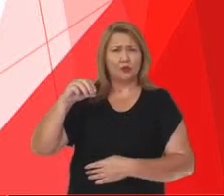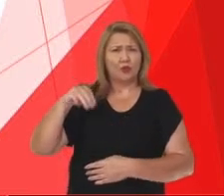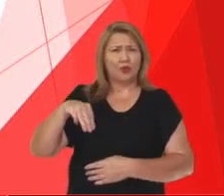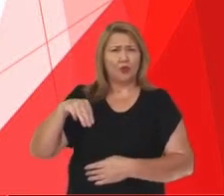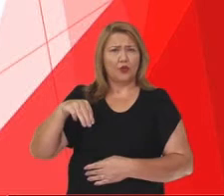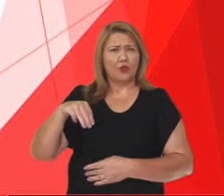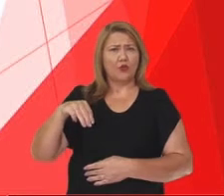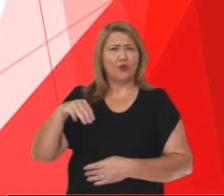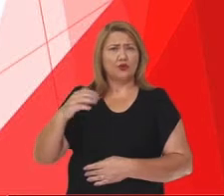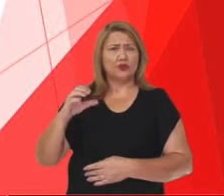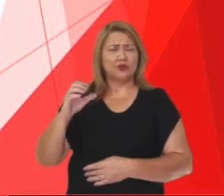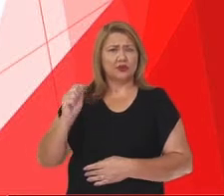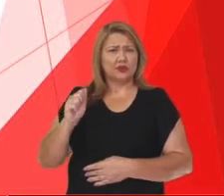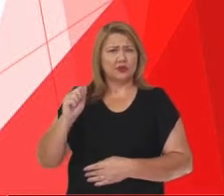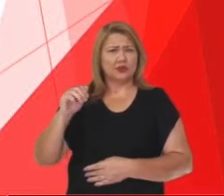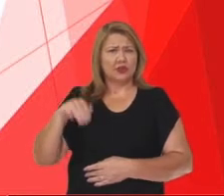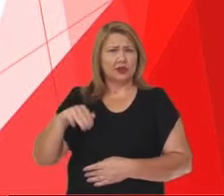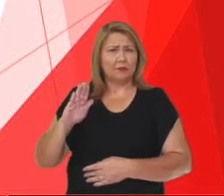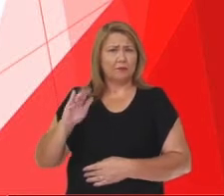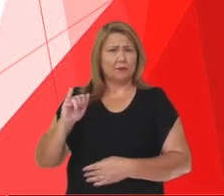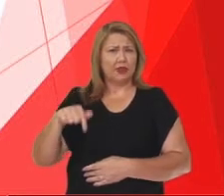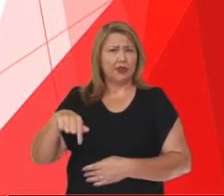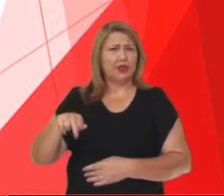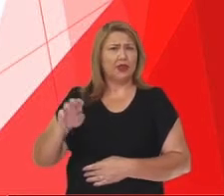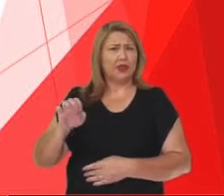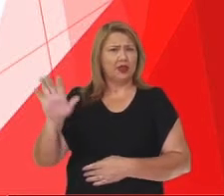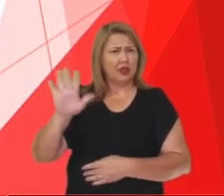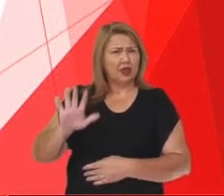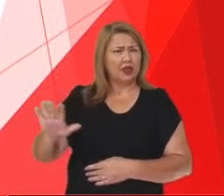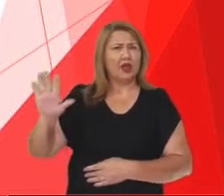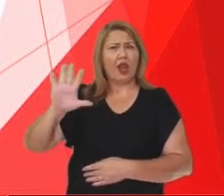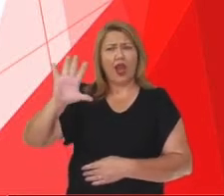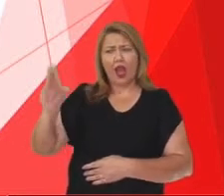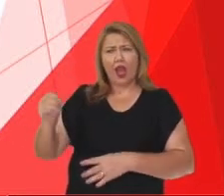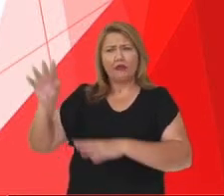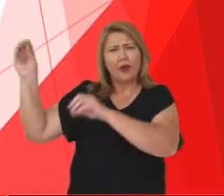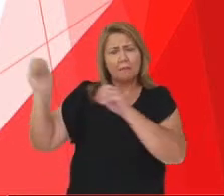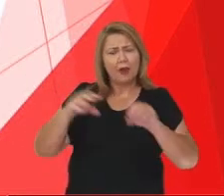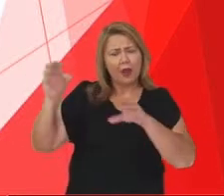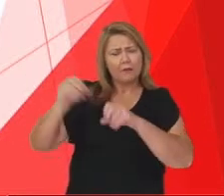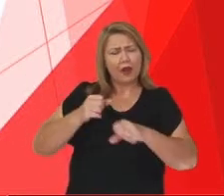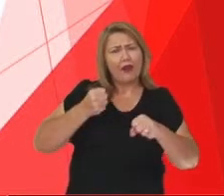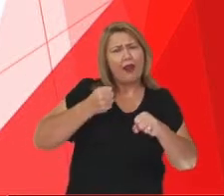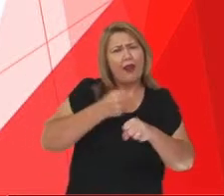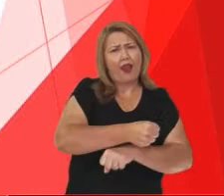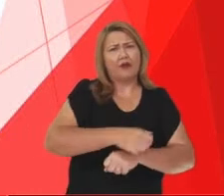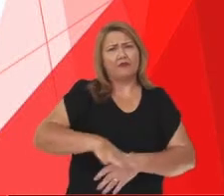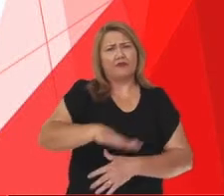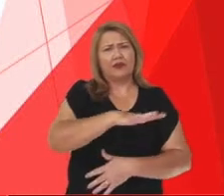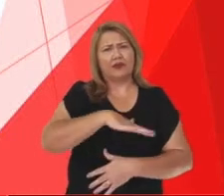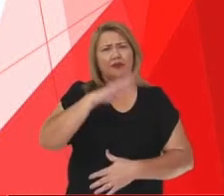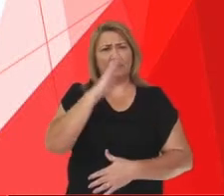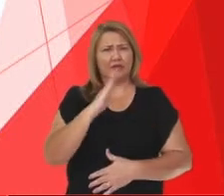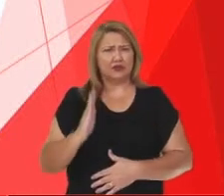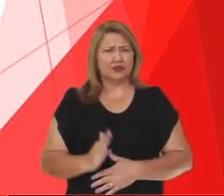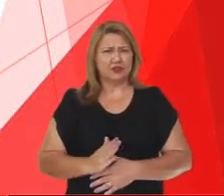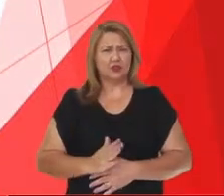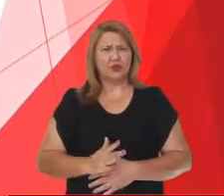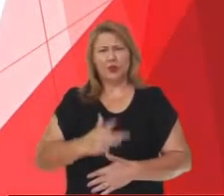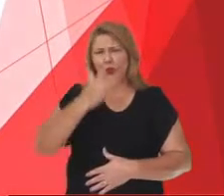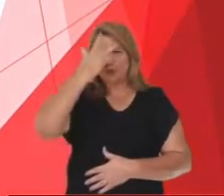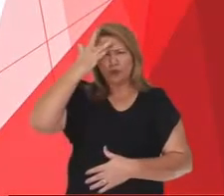de pessoas que vieram da África para serem escravizadas aqui no nosso país. Bom, essa